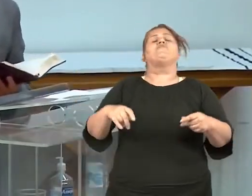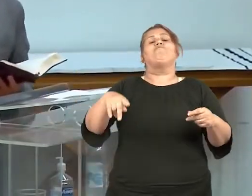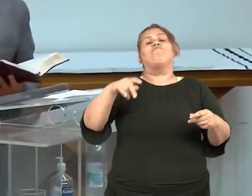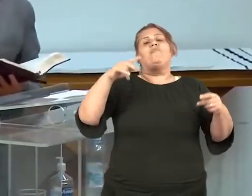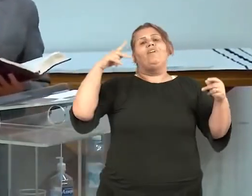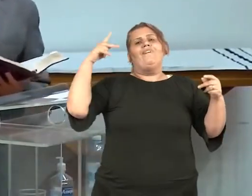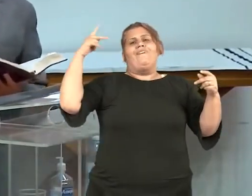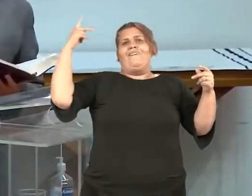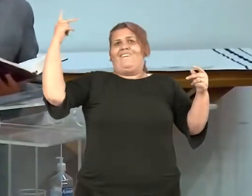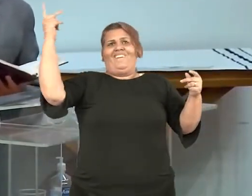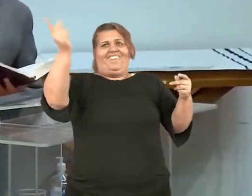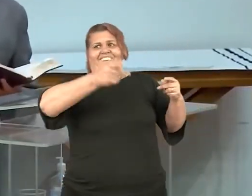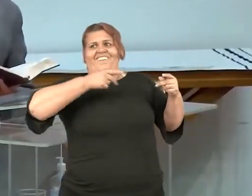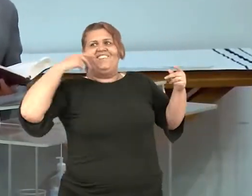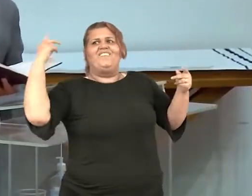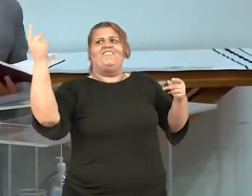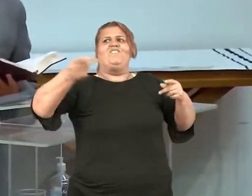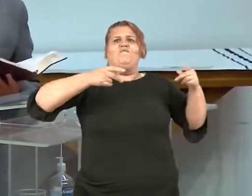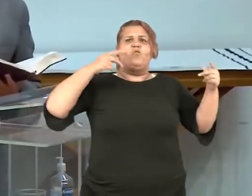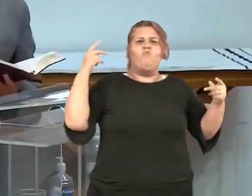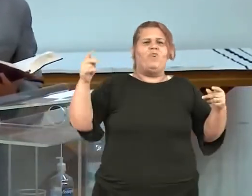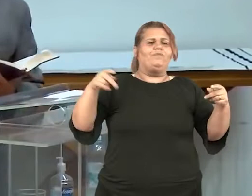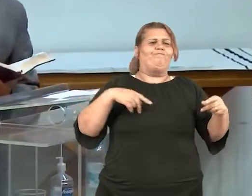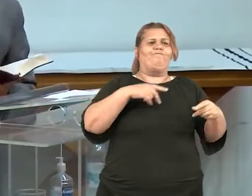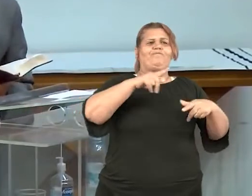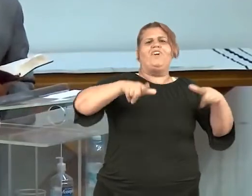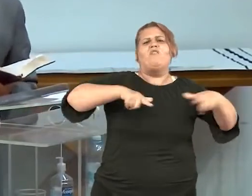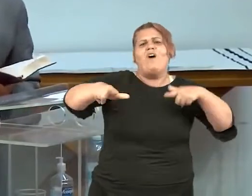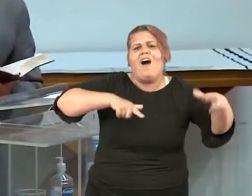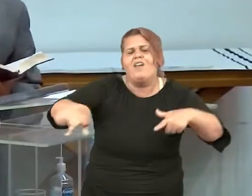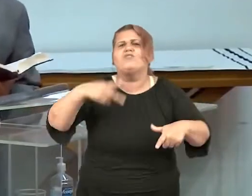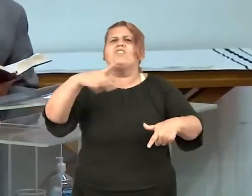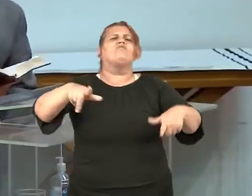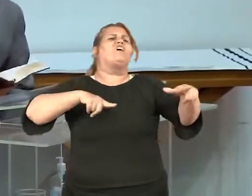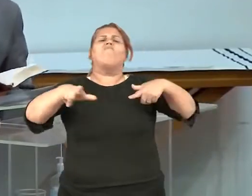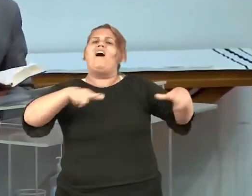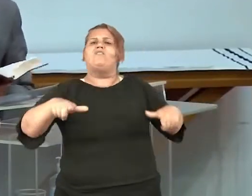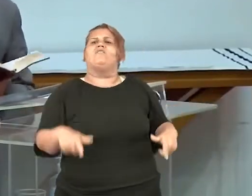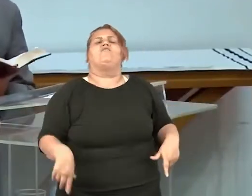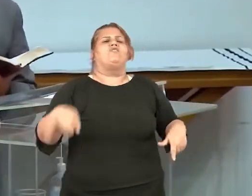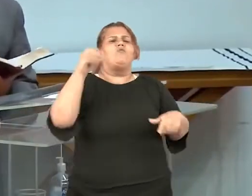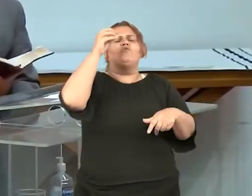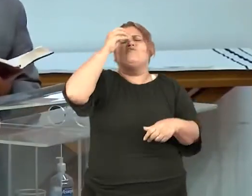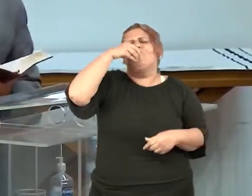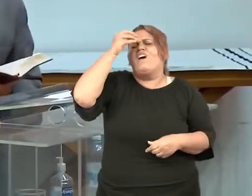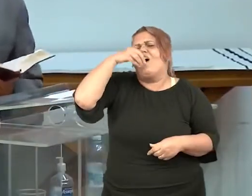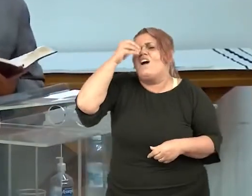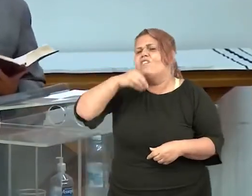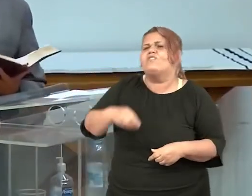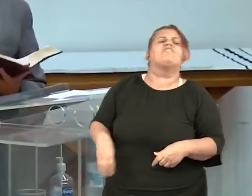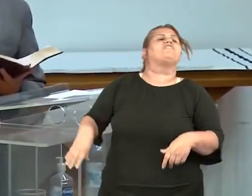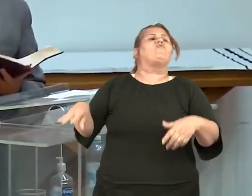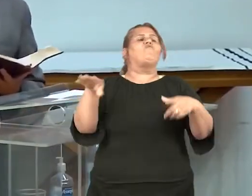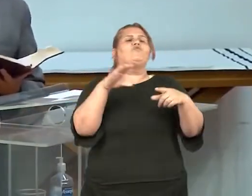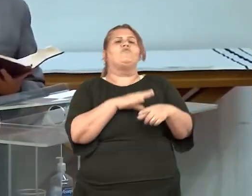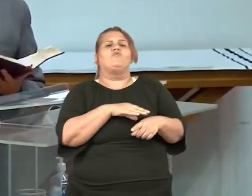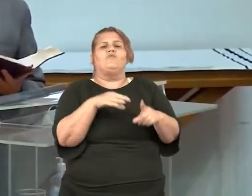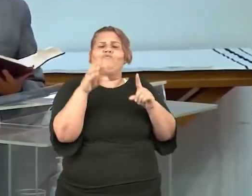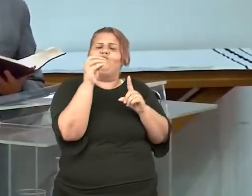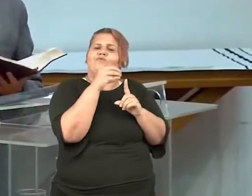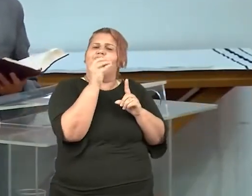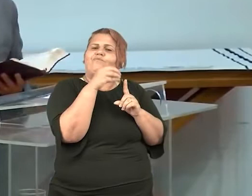que você mora, não importa o cargo que você ocupa, você e eu somos frágeis e vulneráveis.